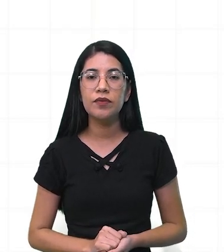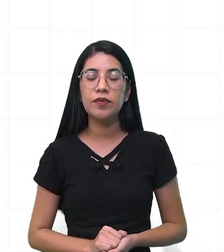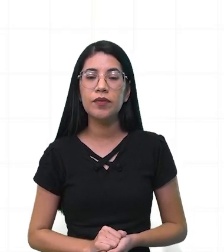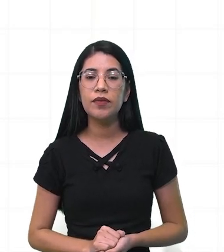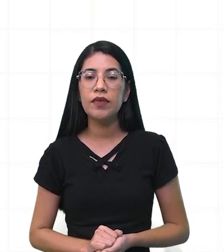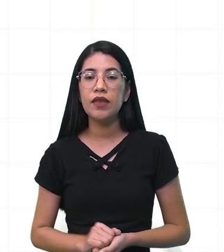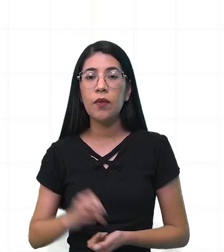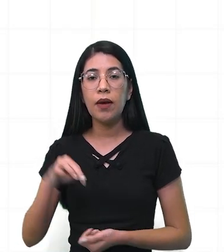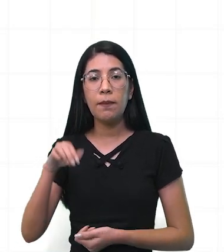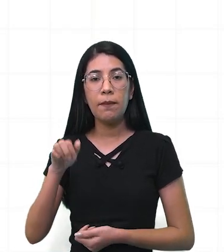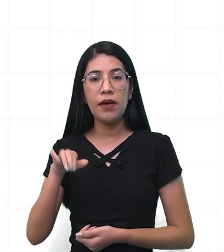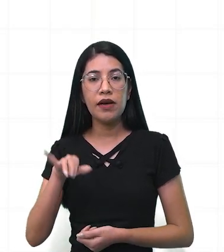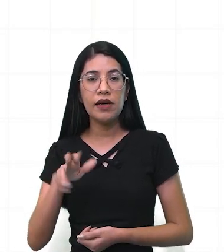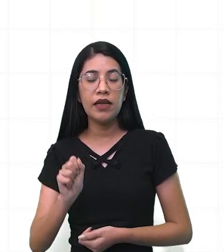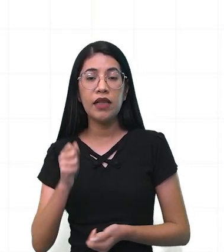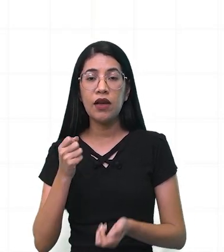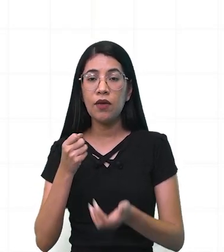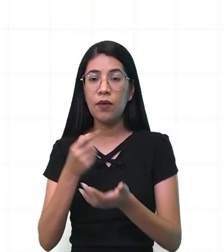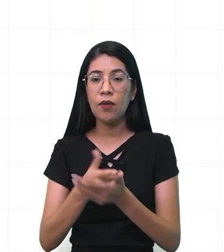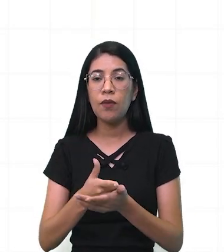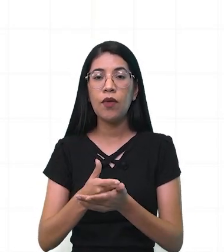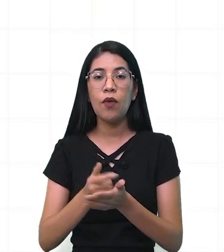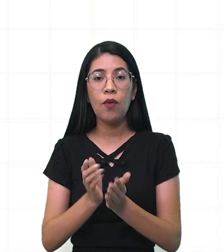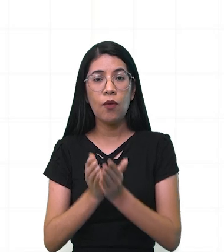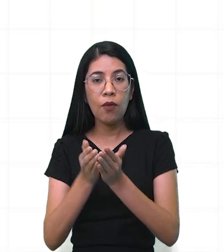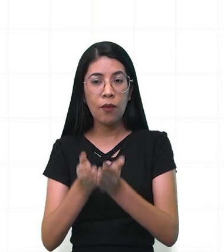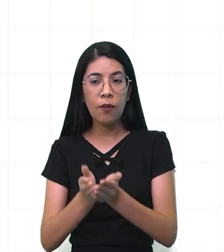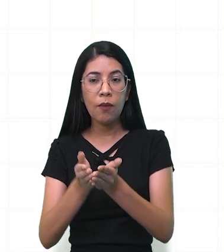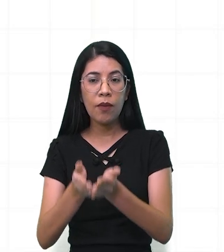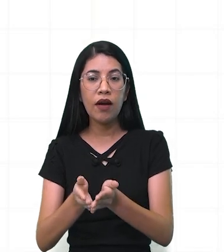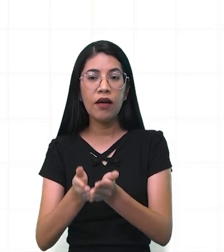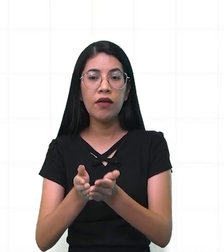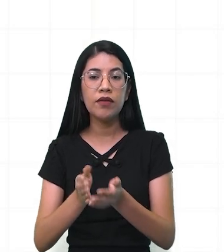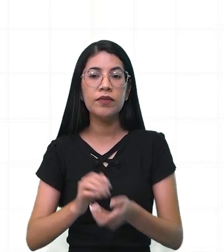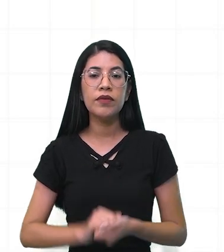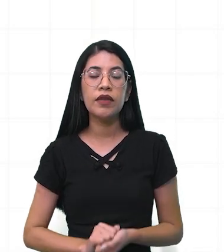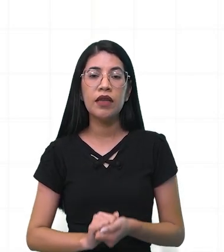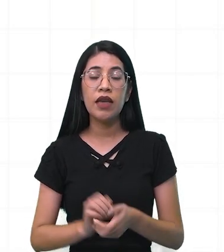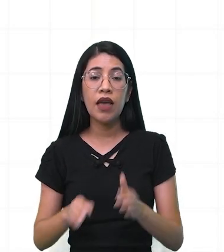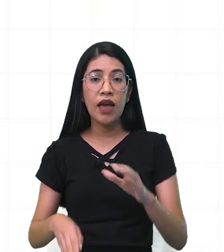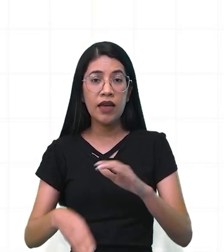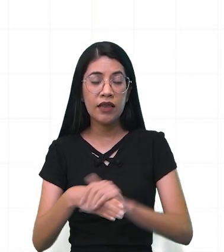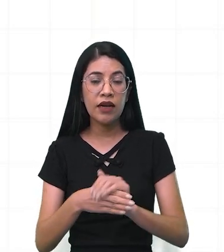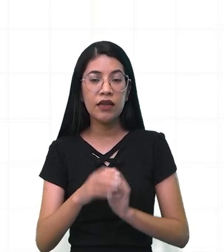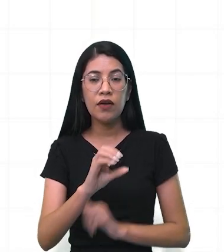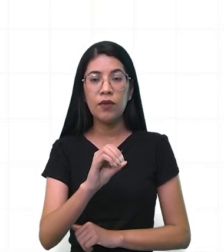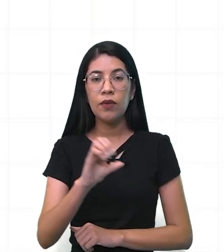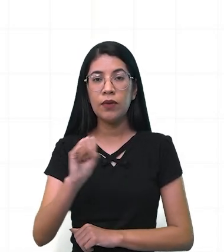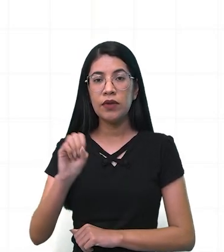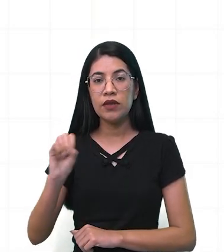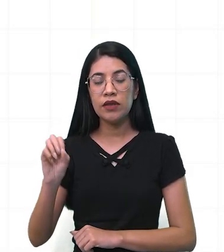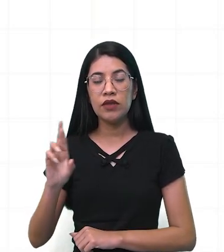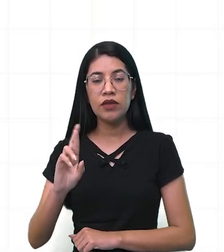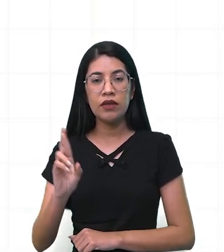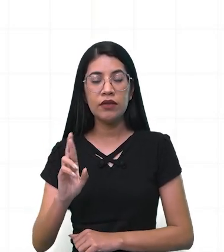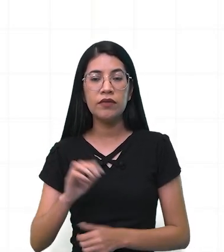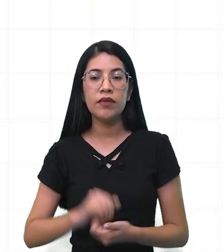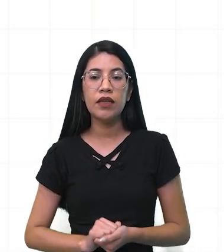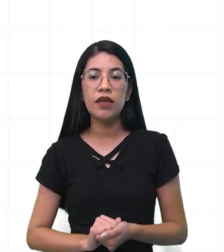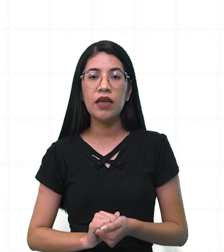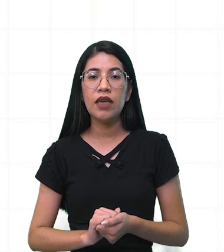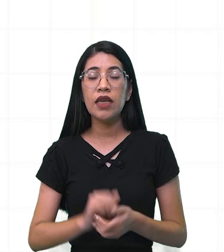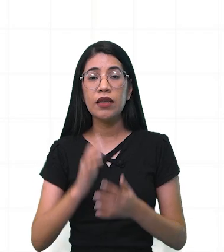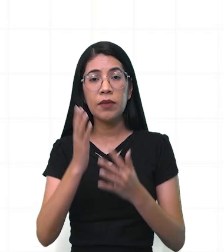Maria Helena comprou um bote de alumínio. Deu de entrada R$800 e o restante em 6